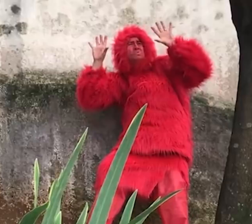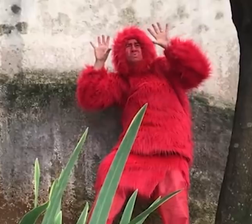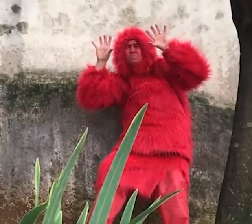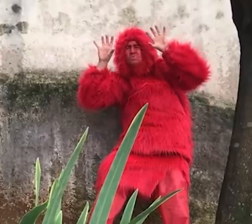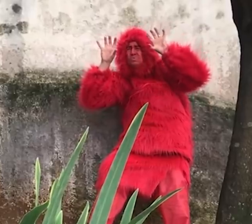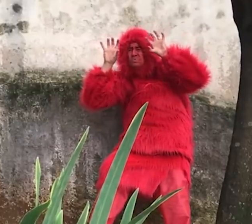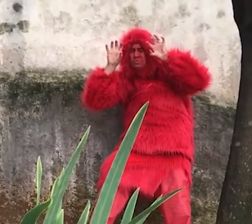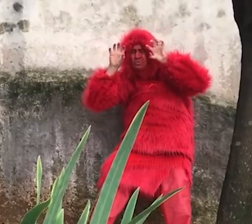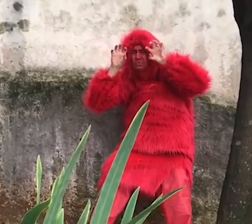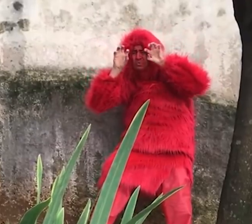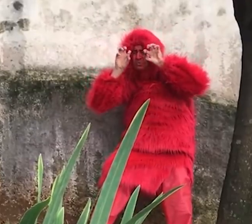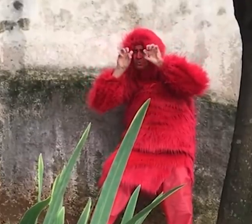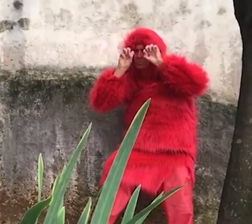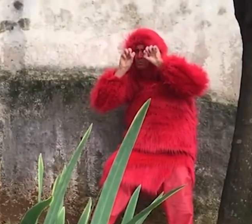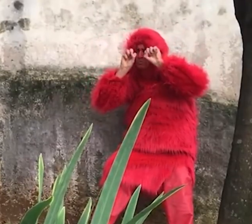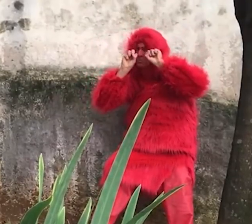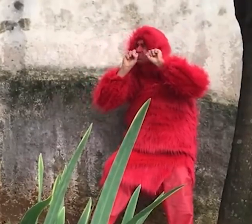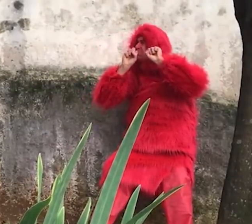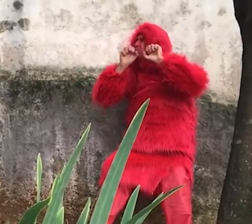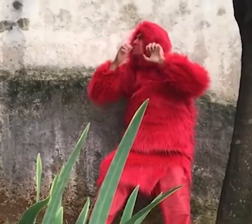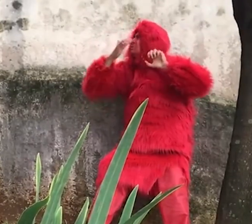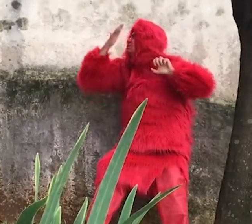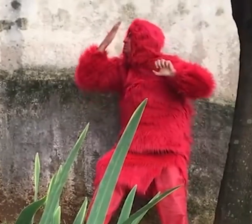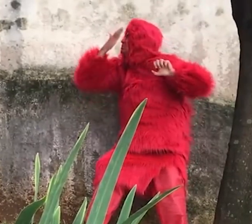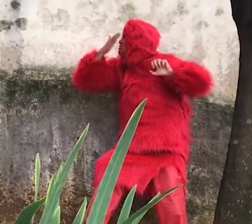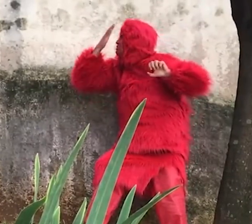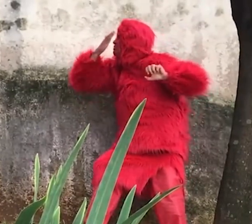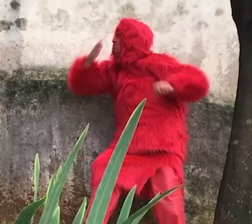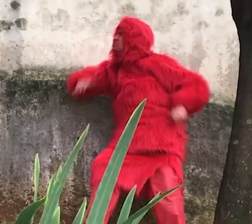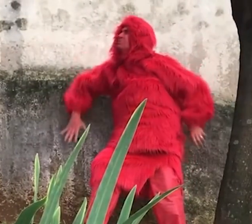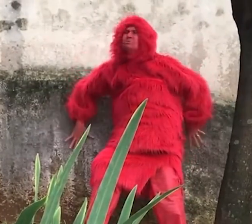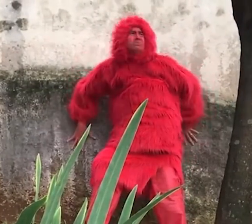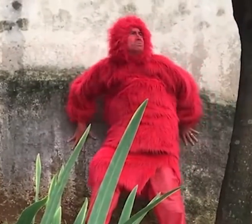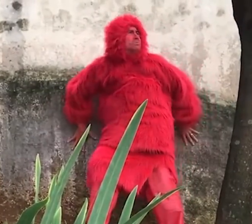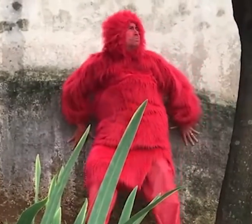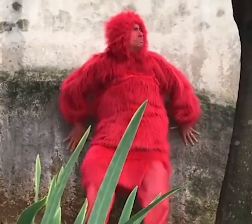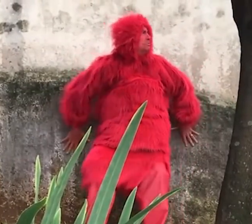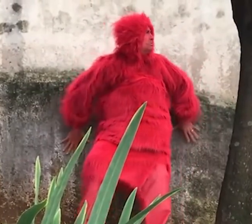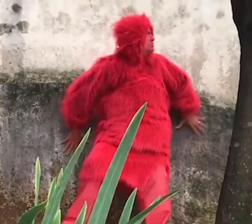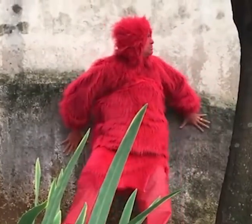Que escuridão! Não vejo.